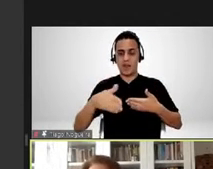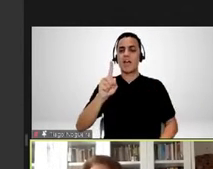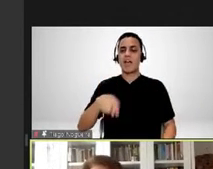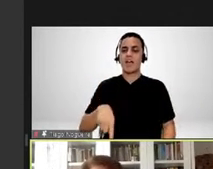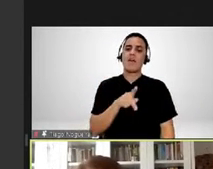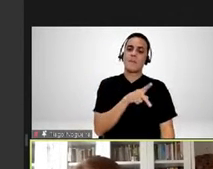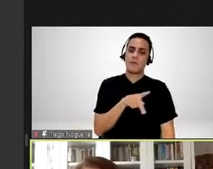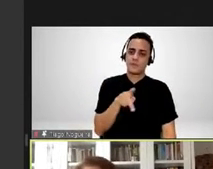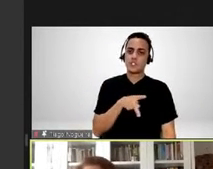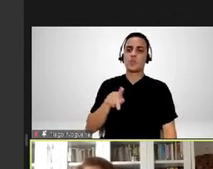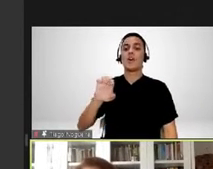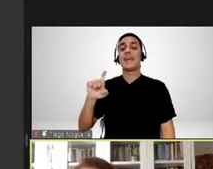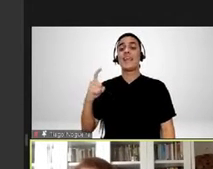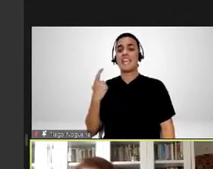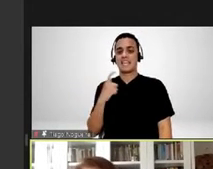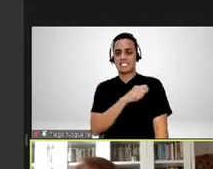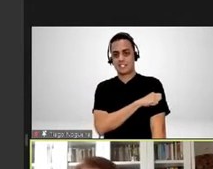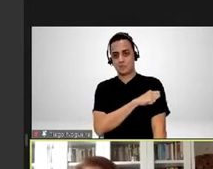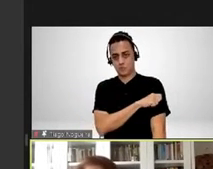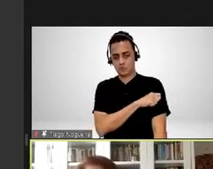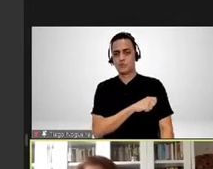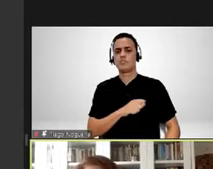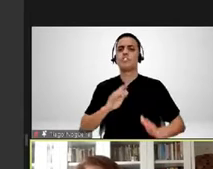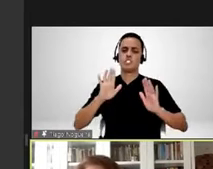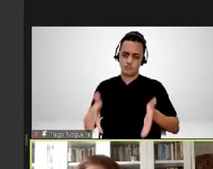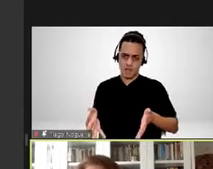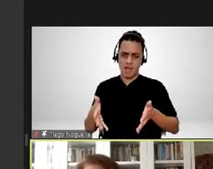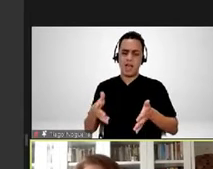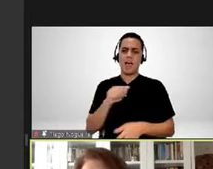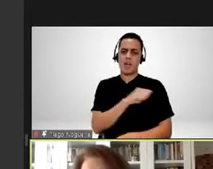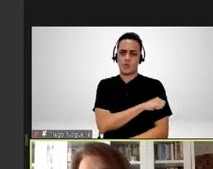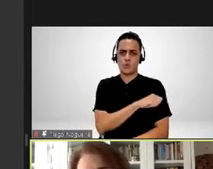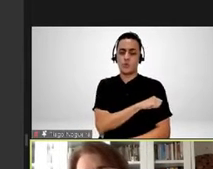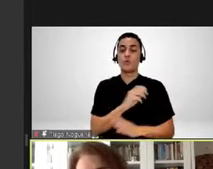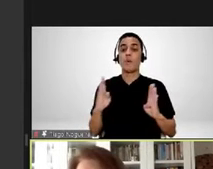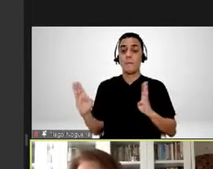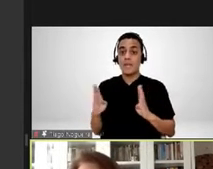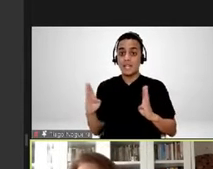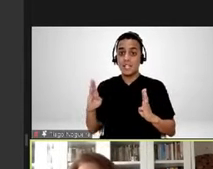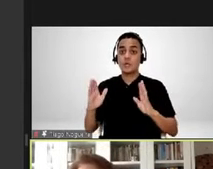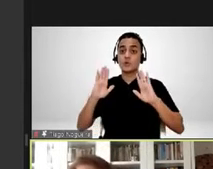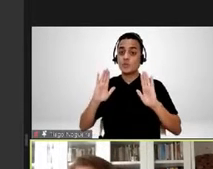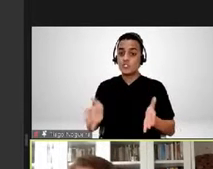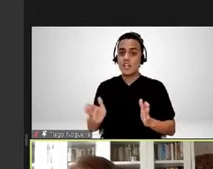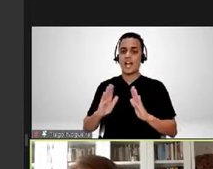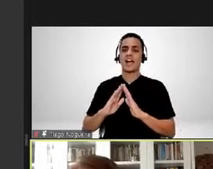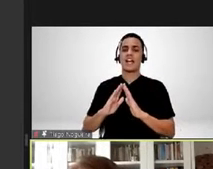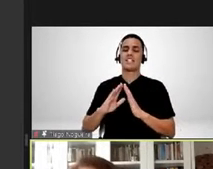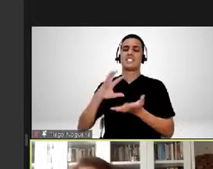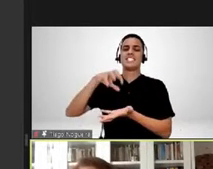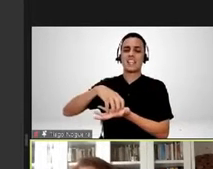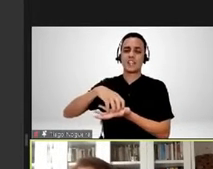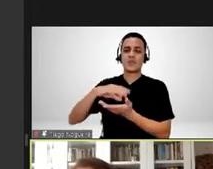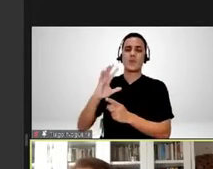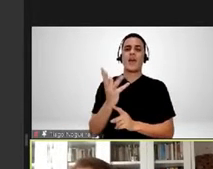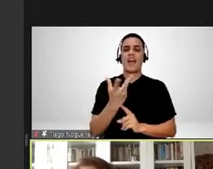que já foram alunos quando a escola, o Centro de Artes, funcionava no campus.